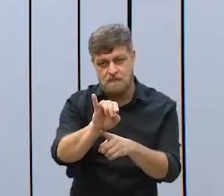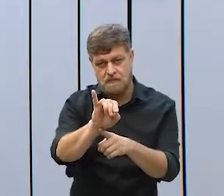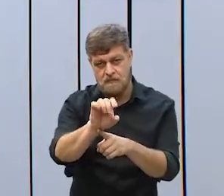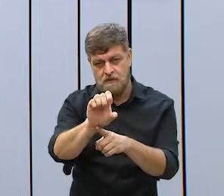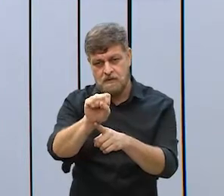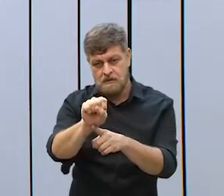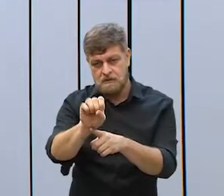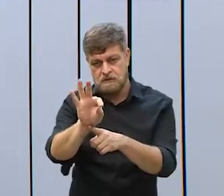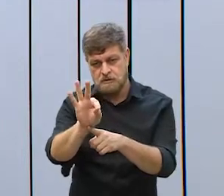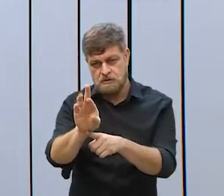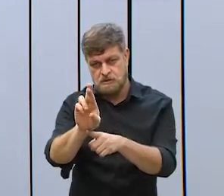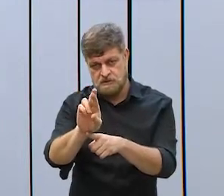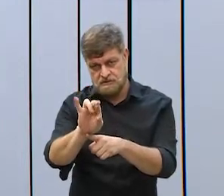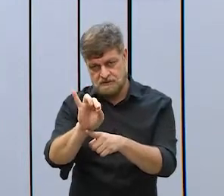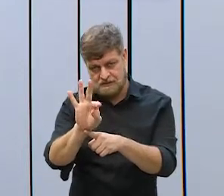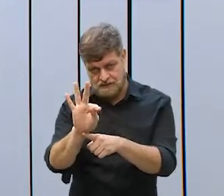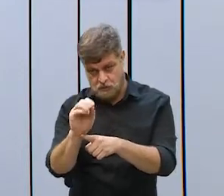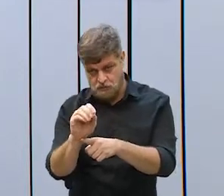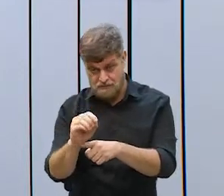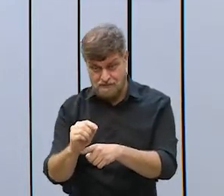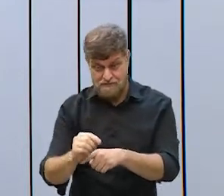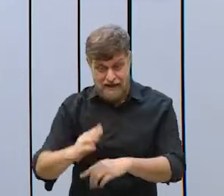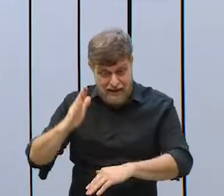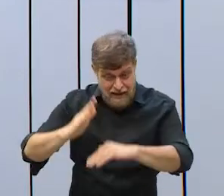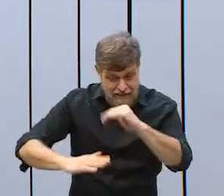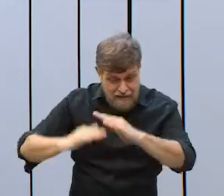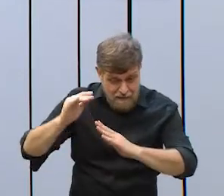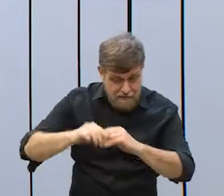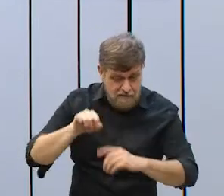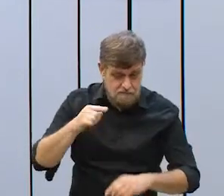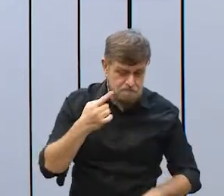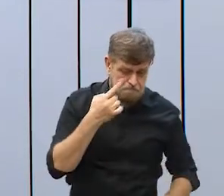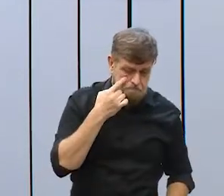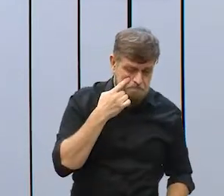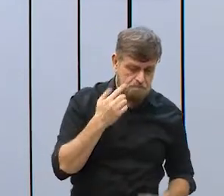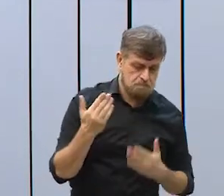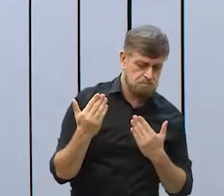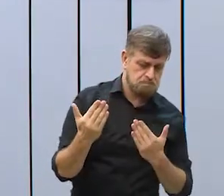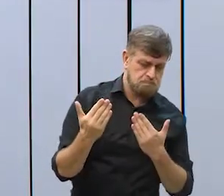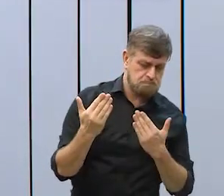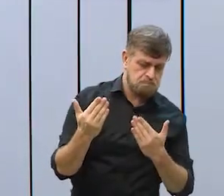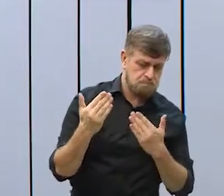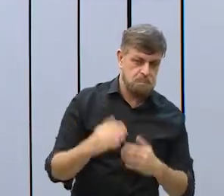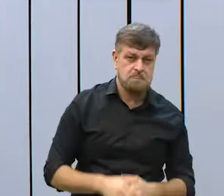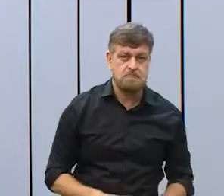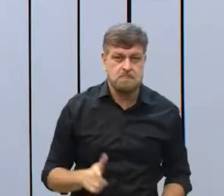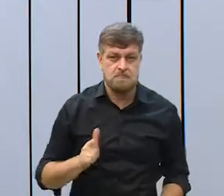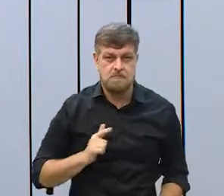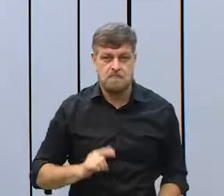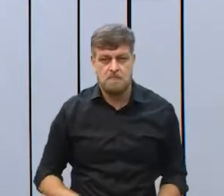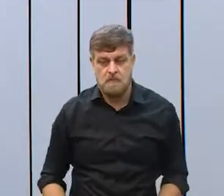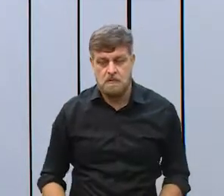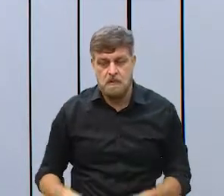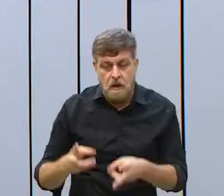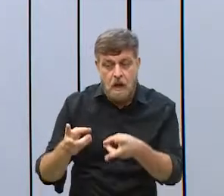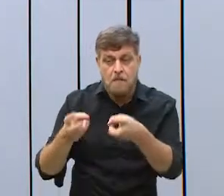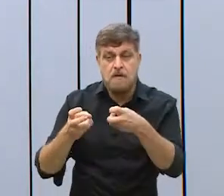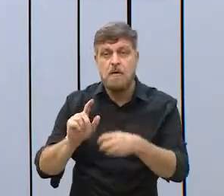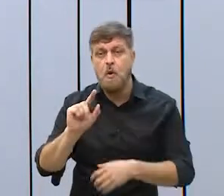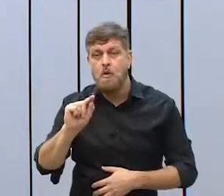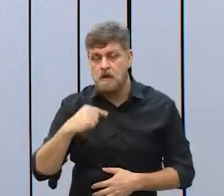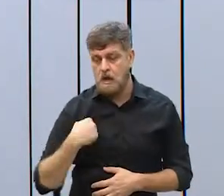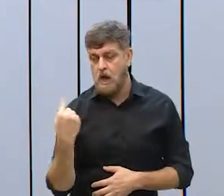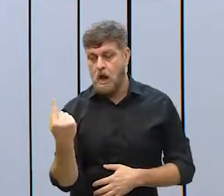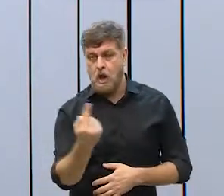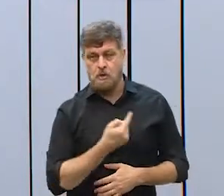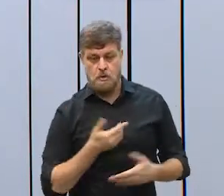está vendo na prática o que isso trouxe de benefício. Então, esse valor percebido, principalmente para a